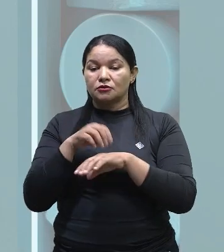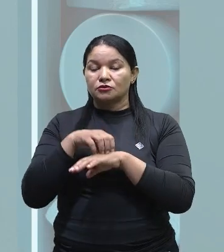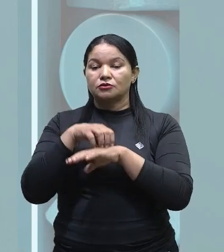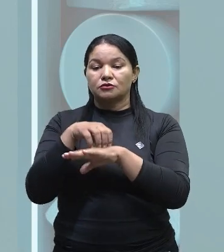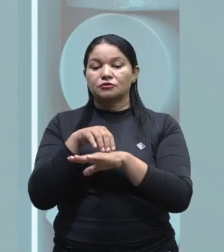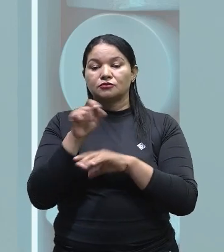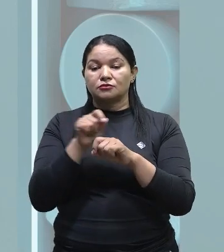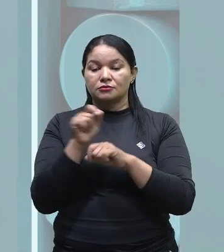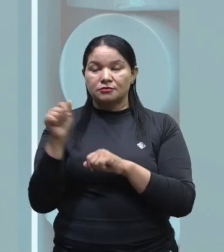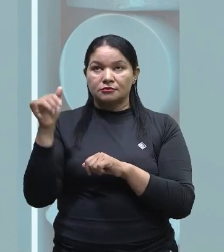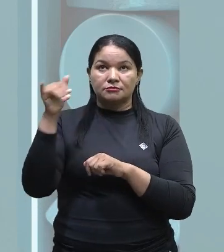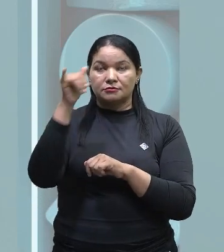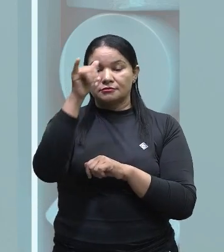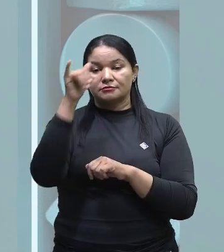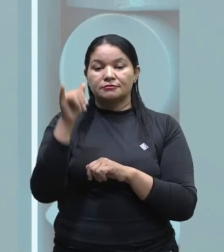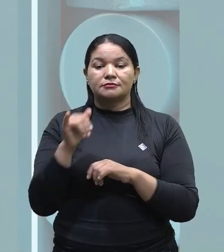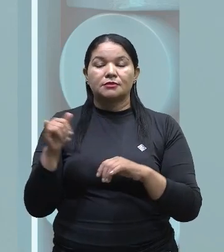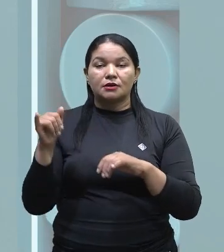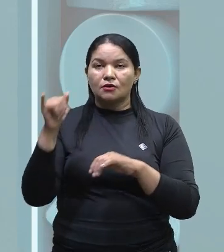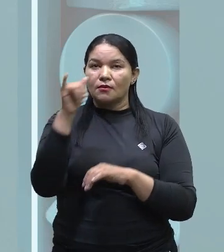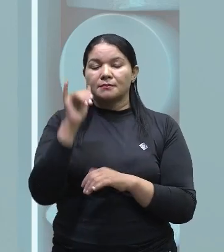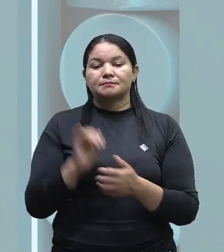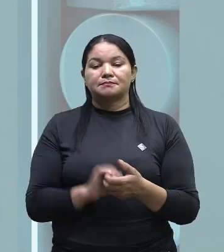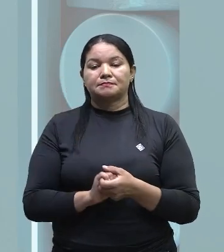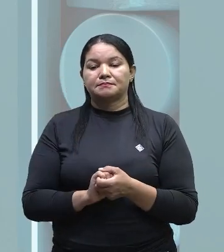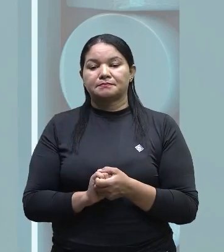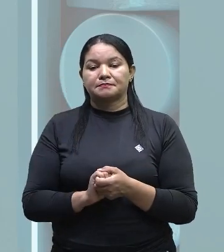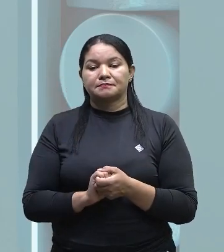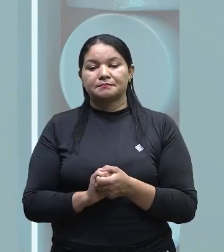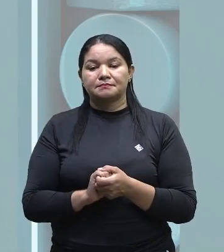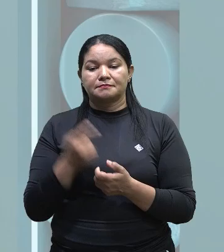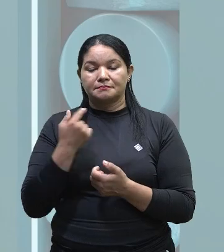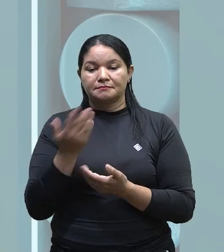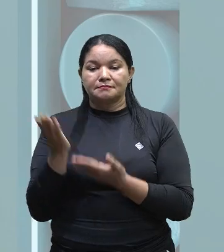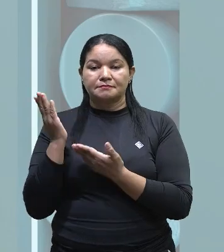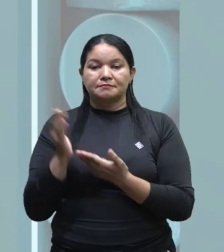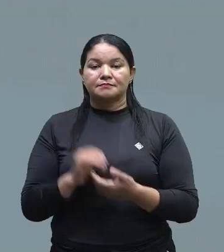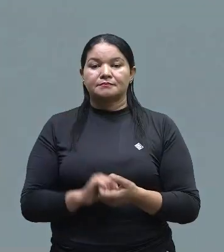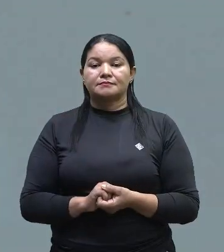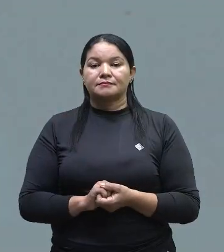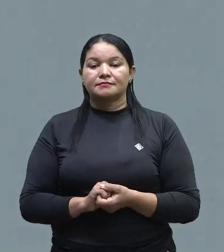el aire, por el aire. Então, vamos ver.